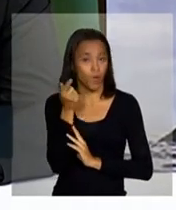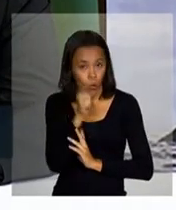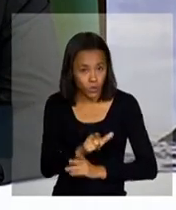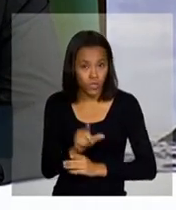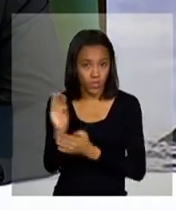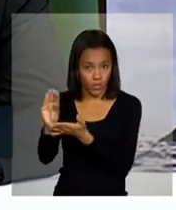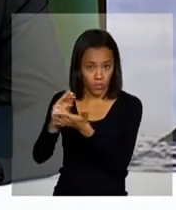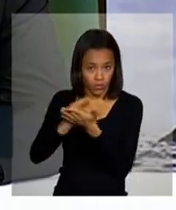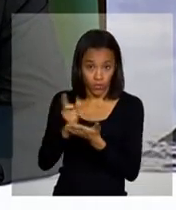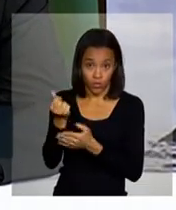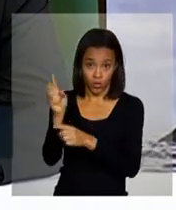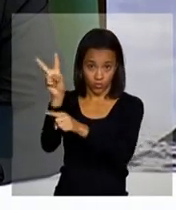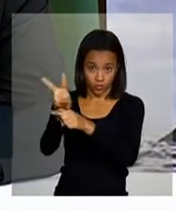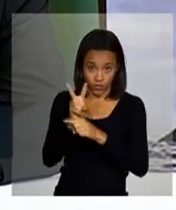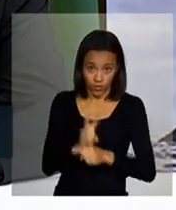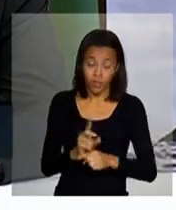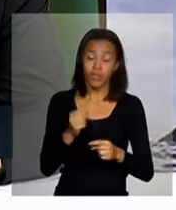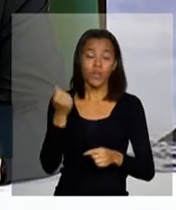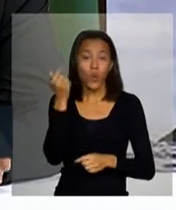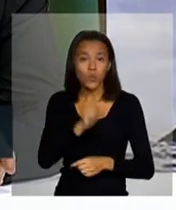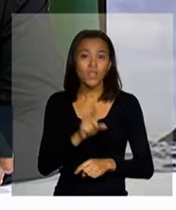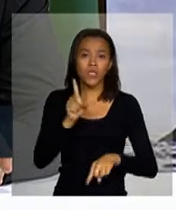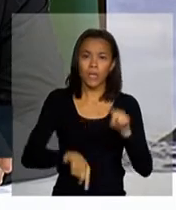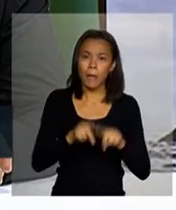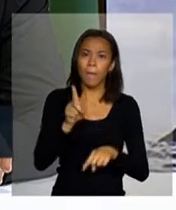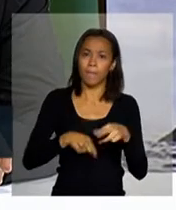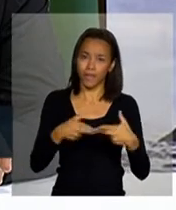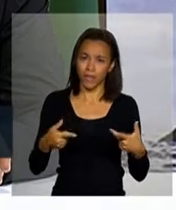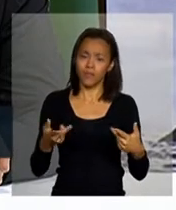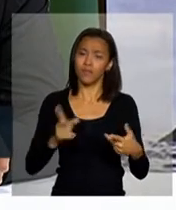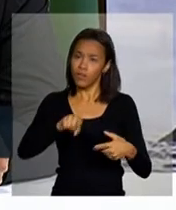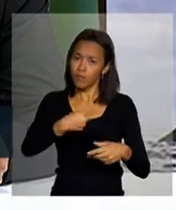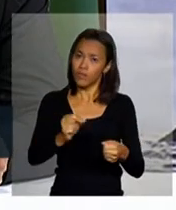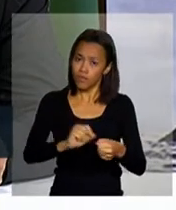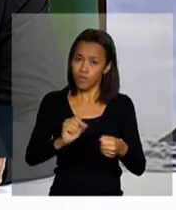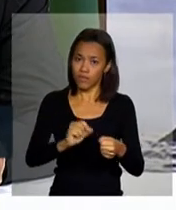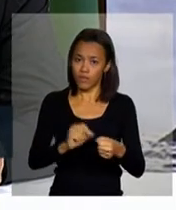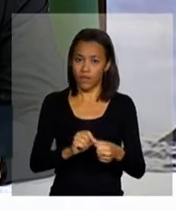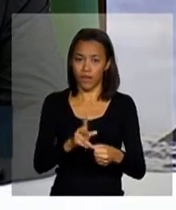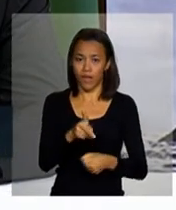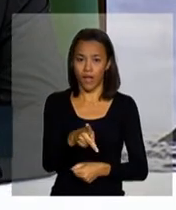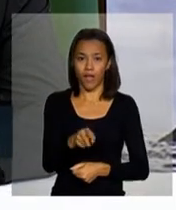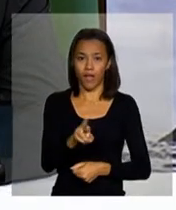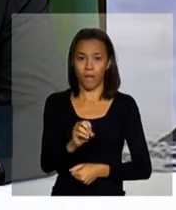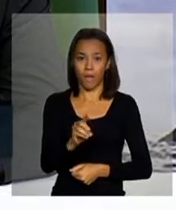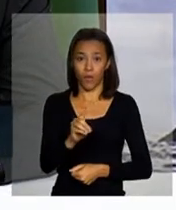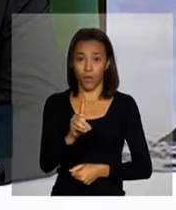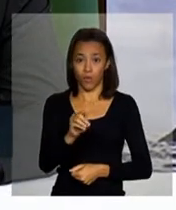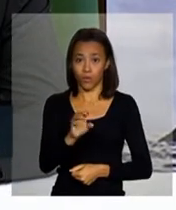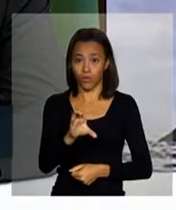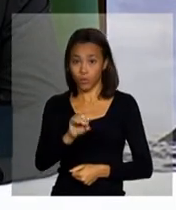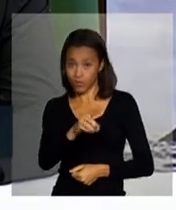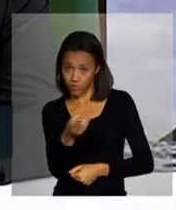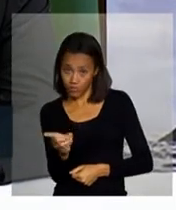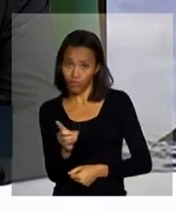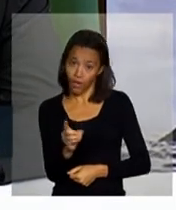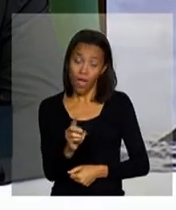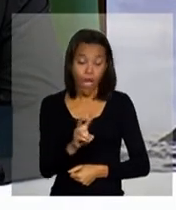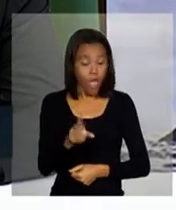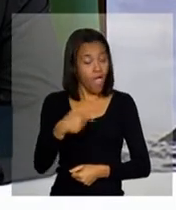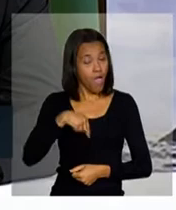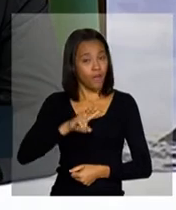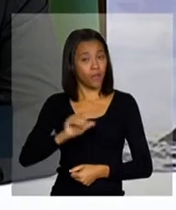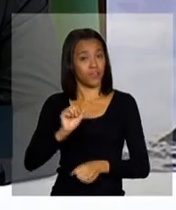recursos, adquira os equipamentos e comece a produzir. Então, é isso que nós estamos esperando que vai